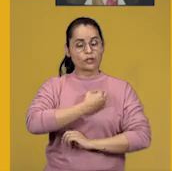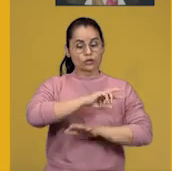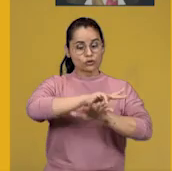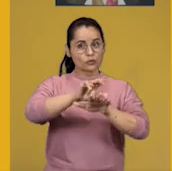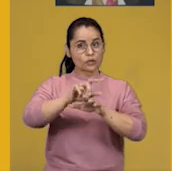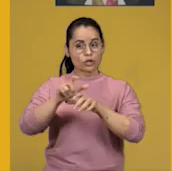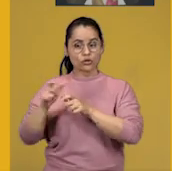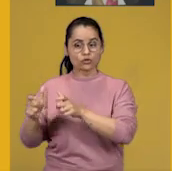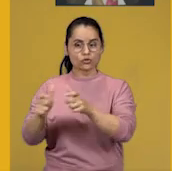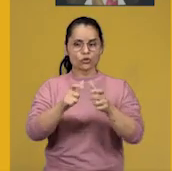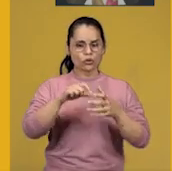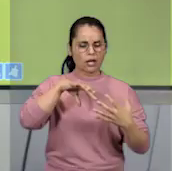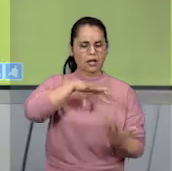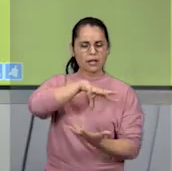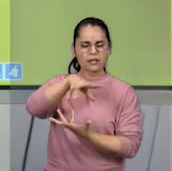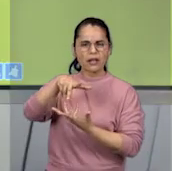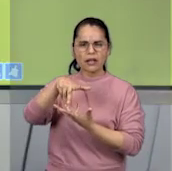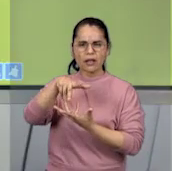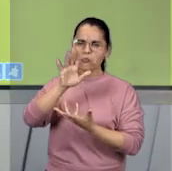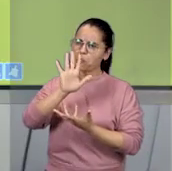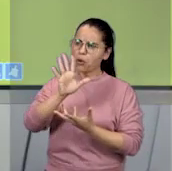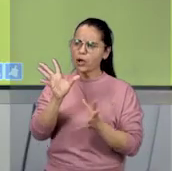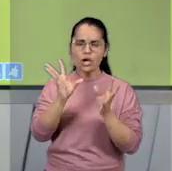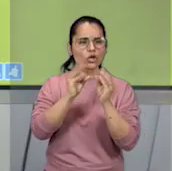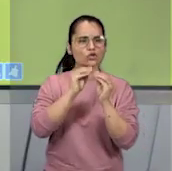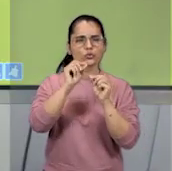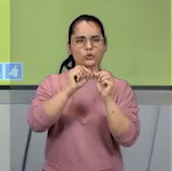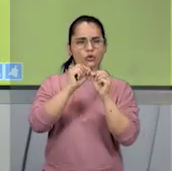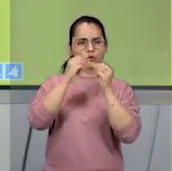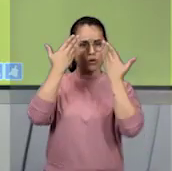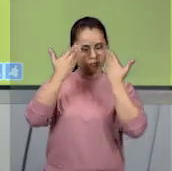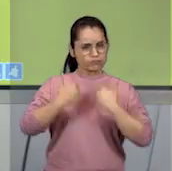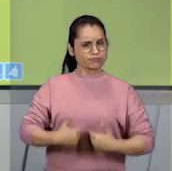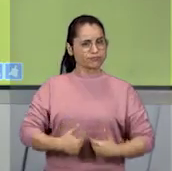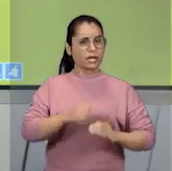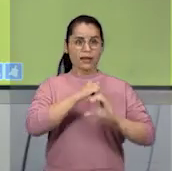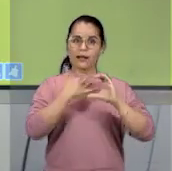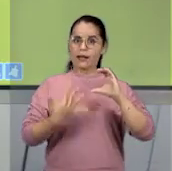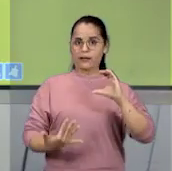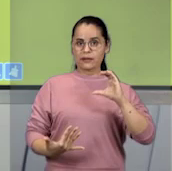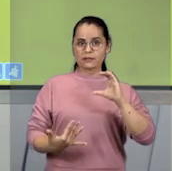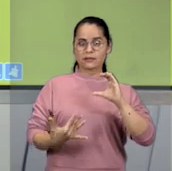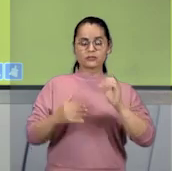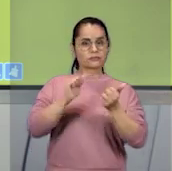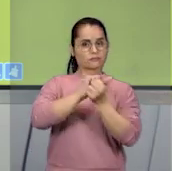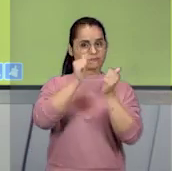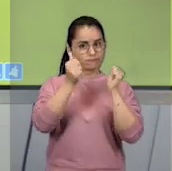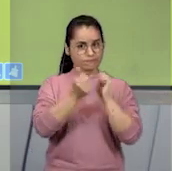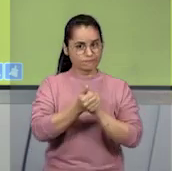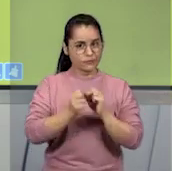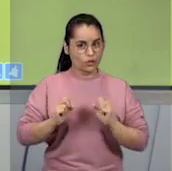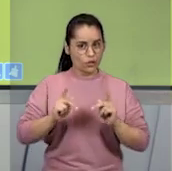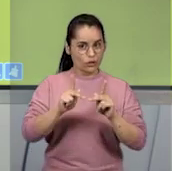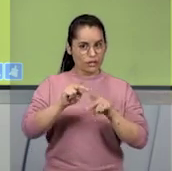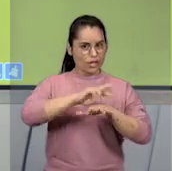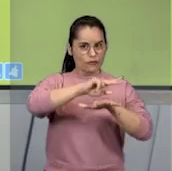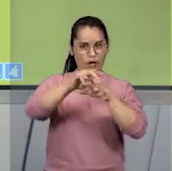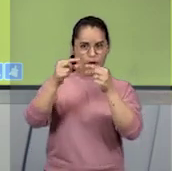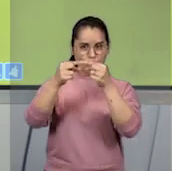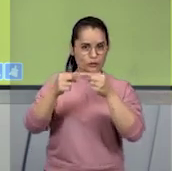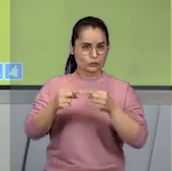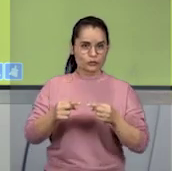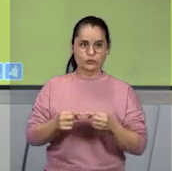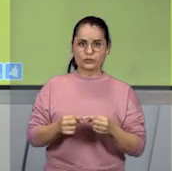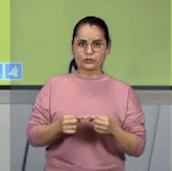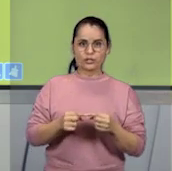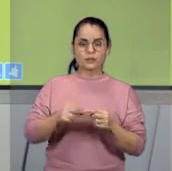da Terra. Resumindo, seres vivos e suas características adaptativas, tá? Essas são as